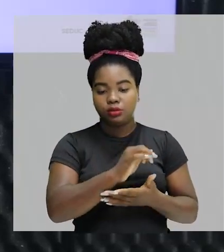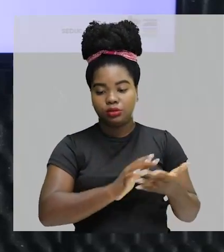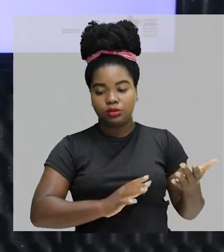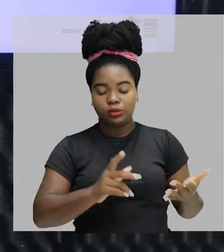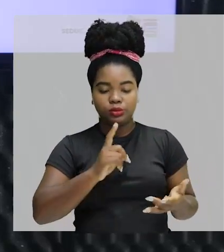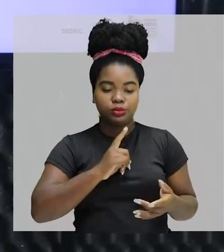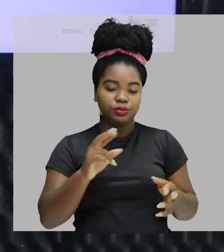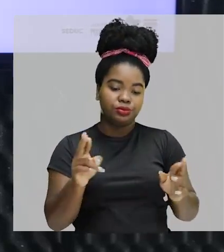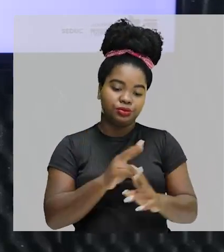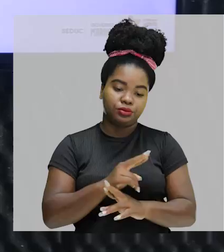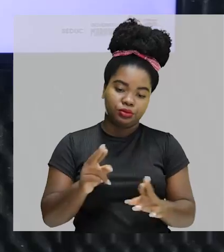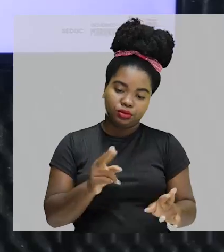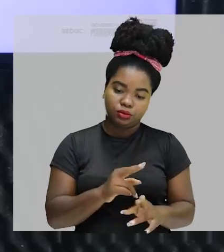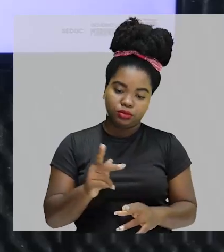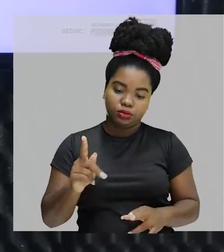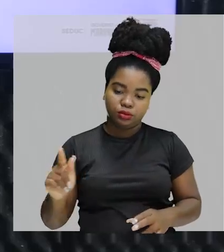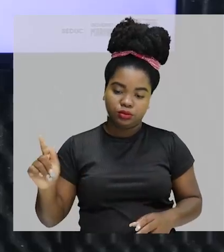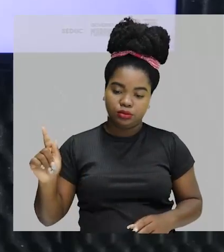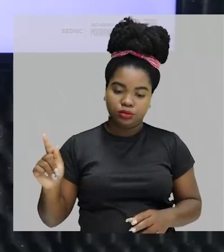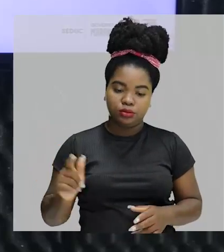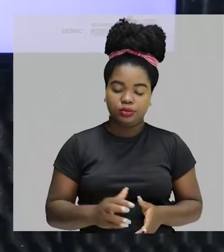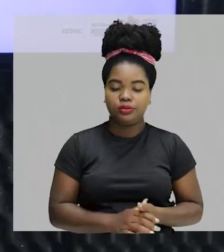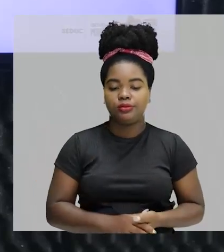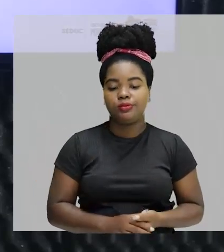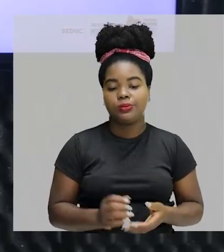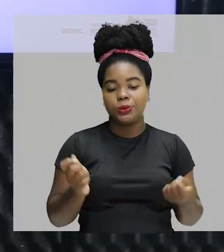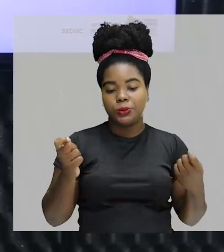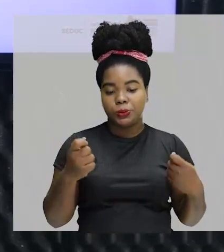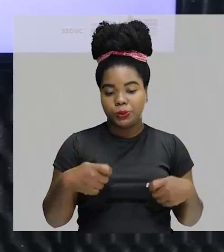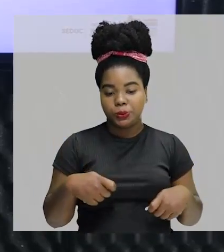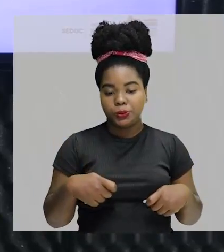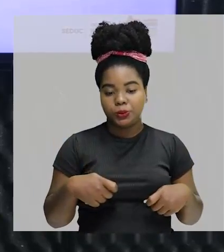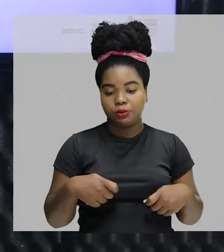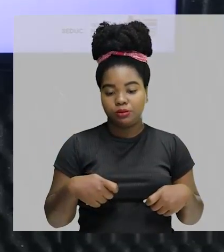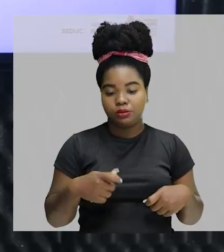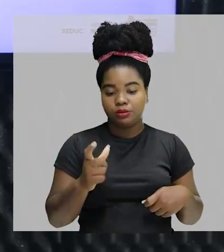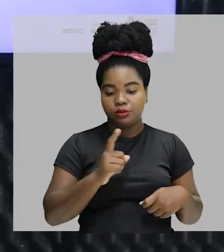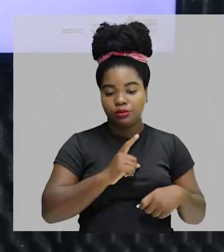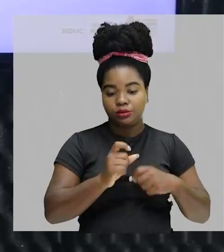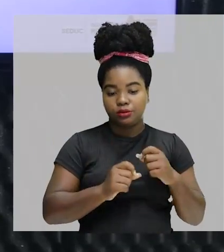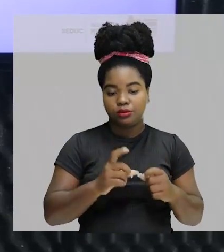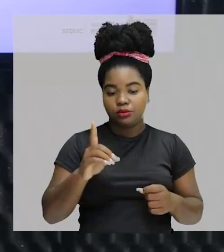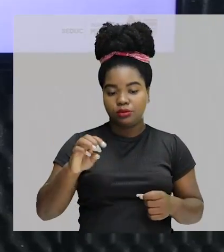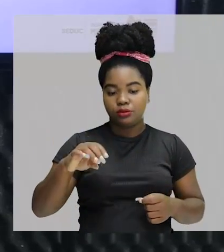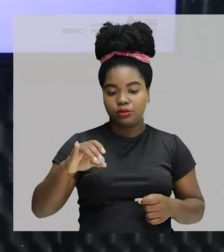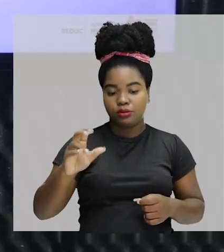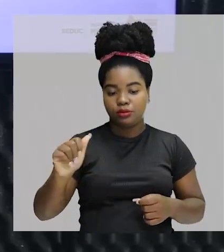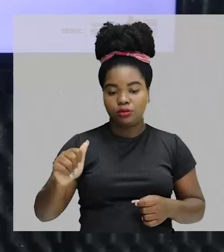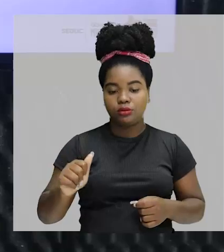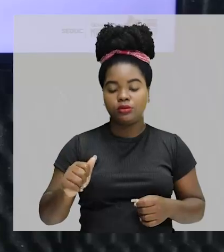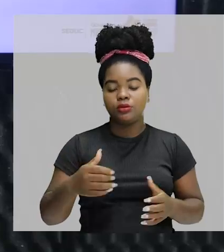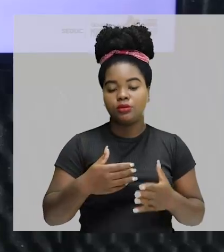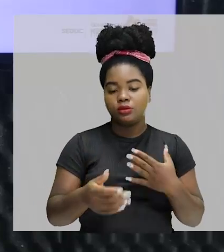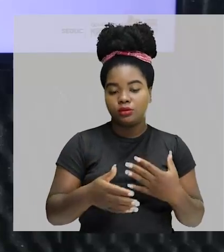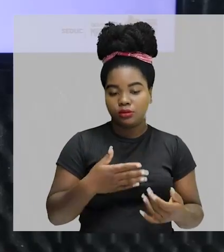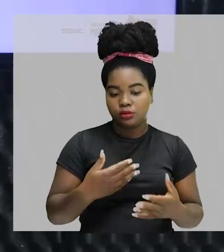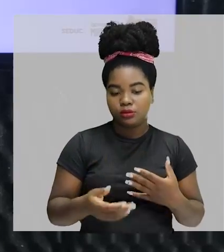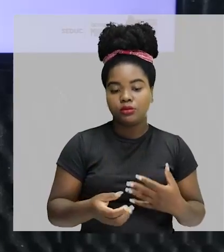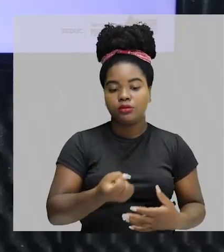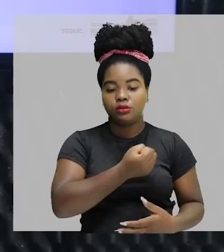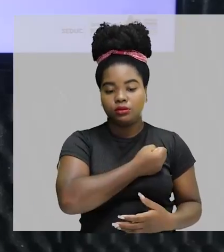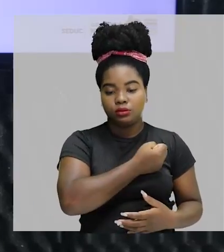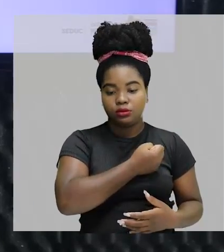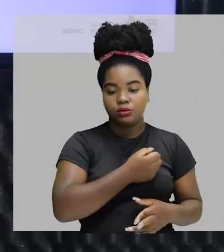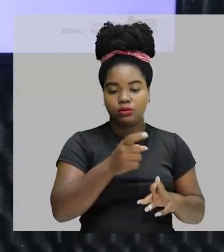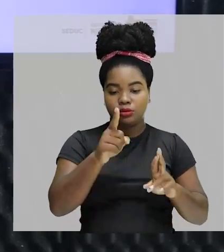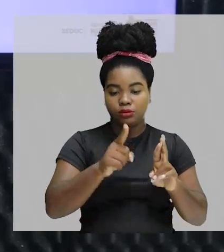que tem relação com PG, eu posso, né, assumir o meu domínio como qualquer